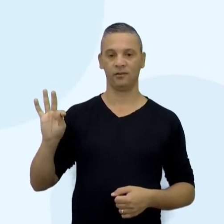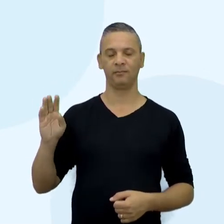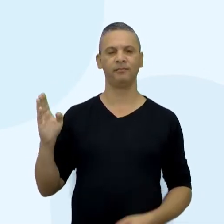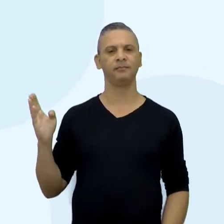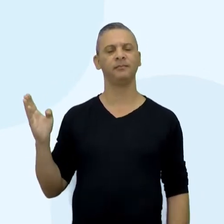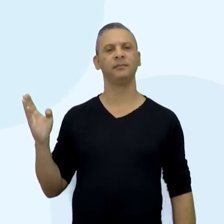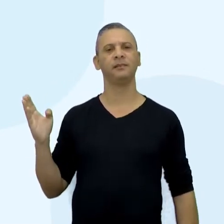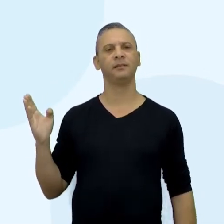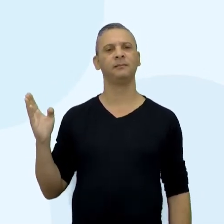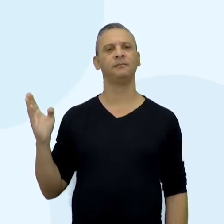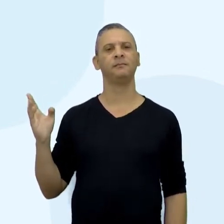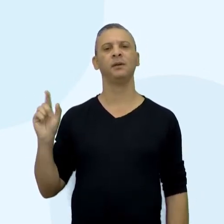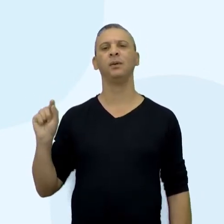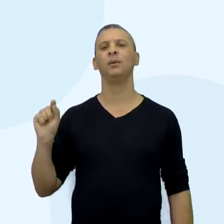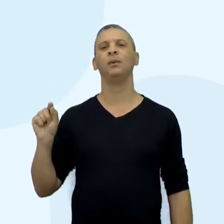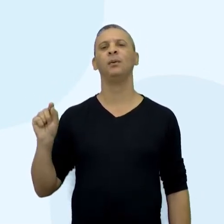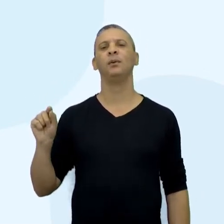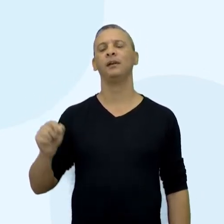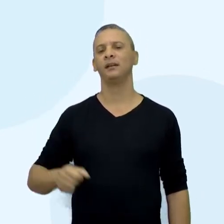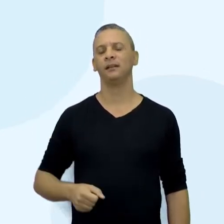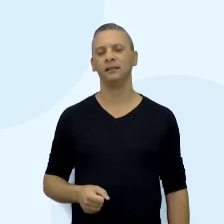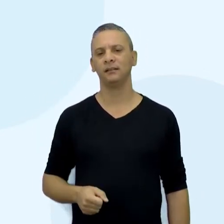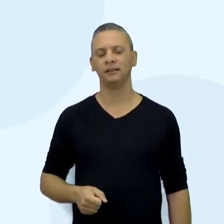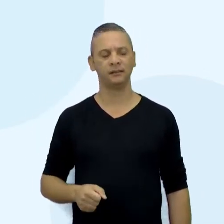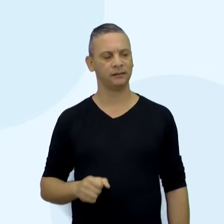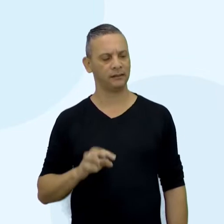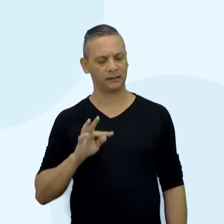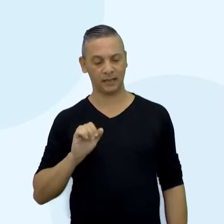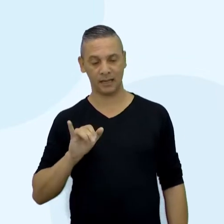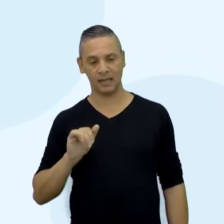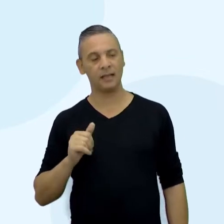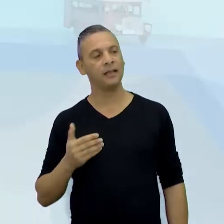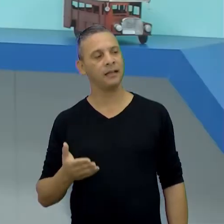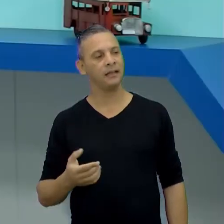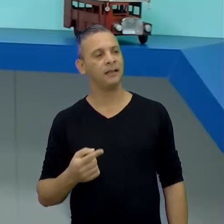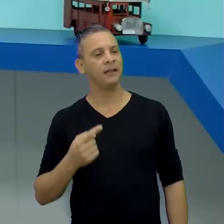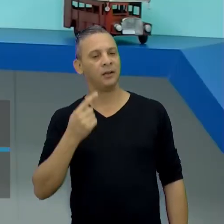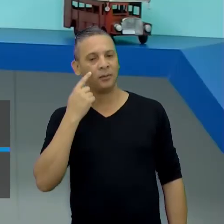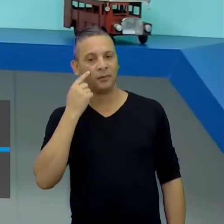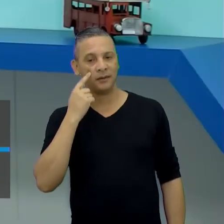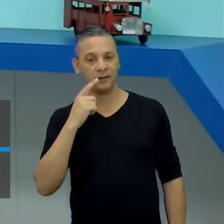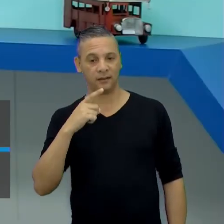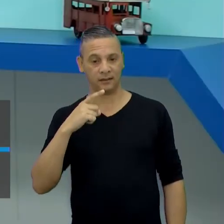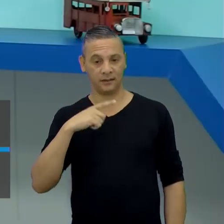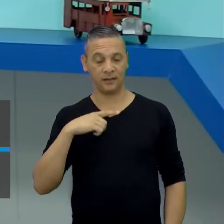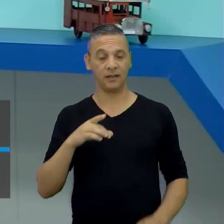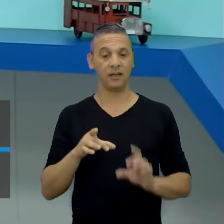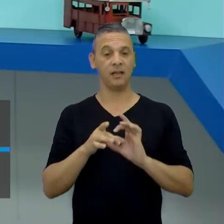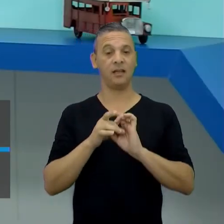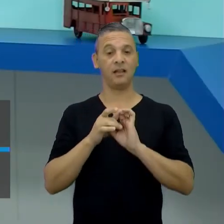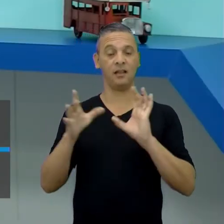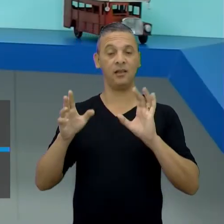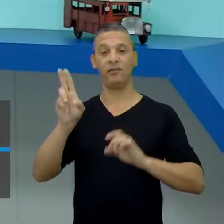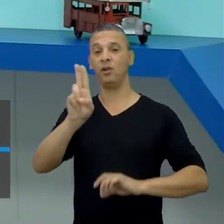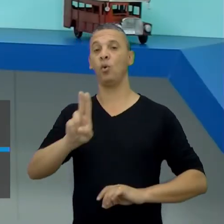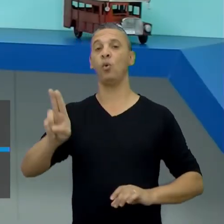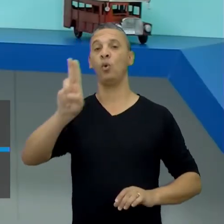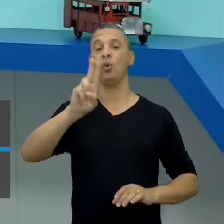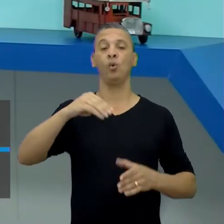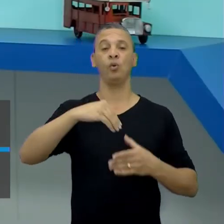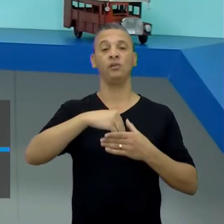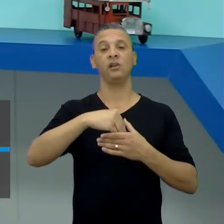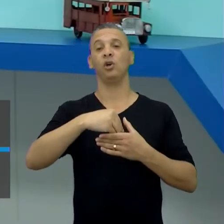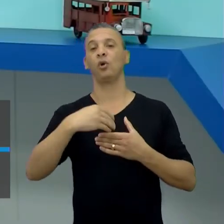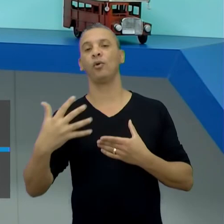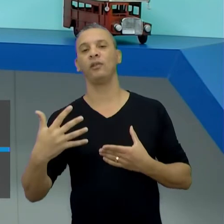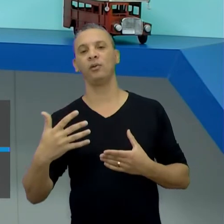Tá. Então vai. O que é o copyleft, então, professora Tayana? Não, a questão você falou você ter a liberação para usar o conteúdo de outra pessoa,